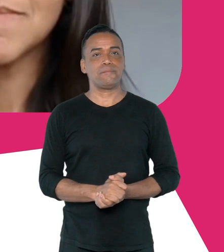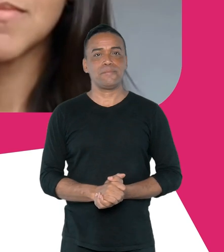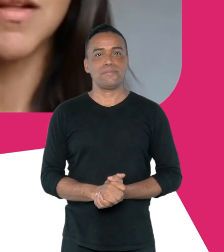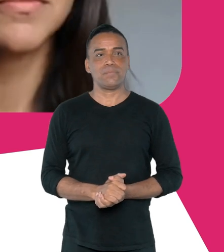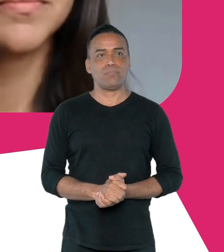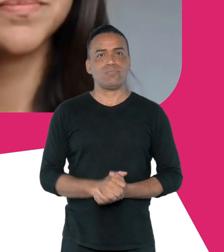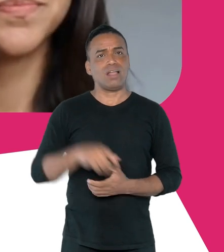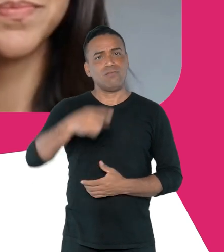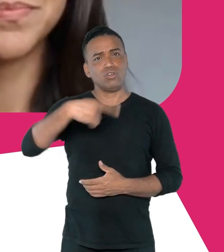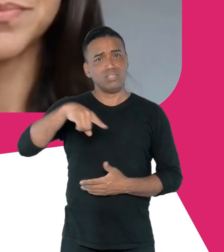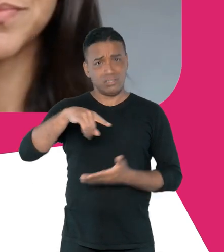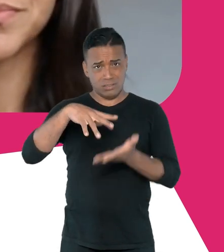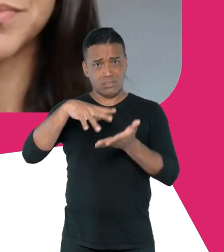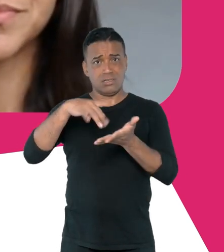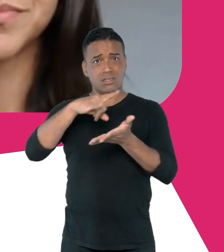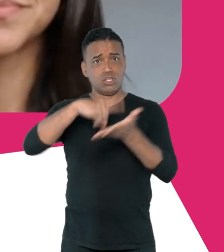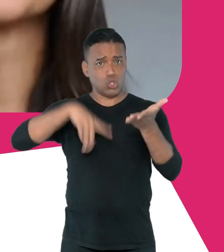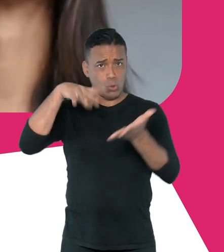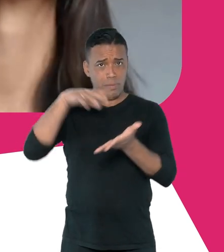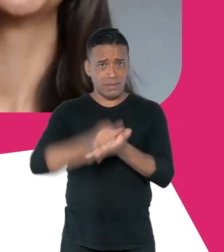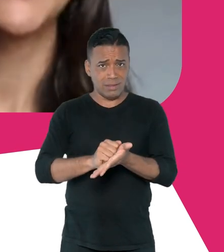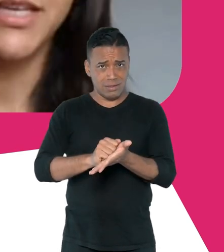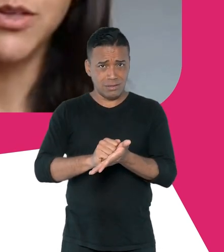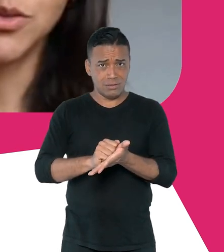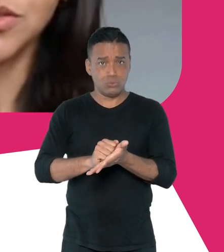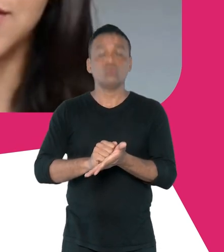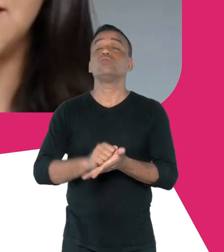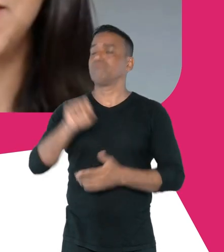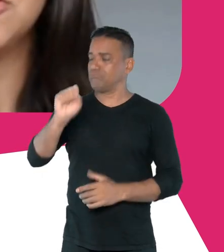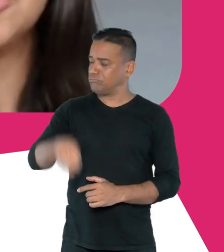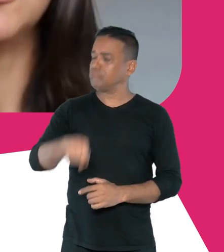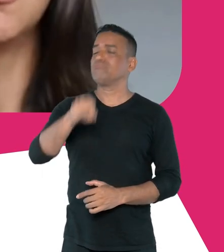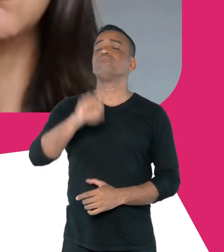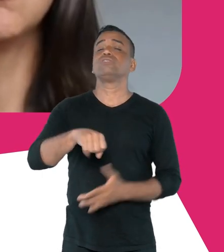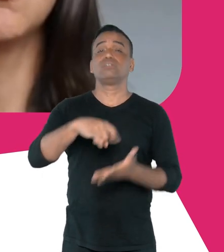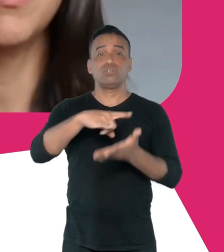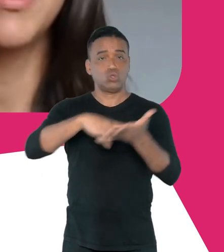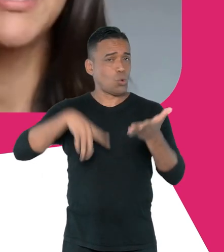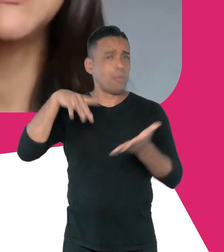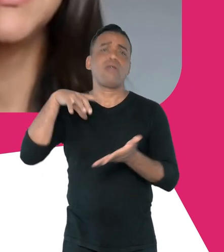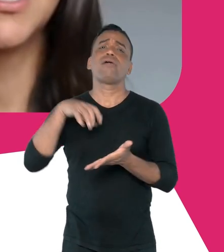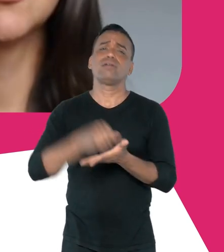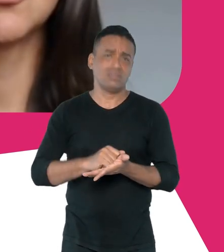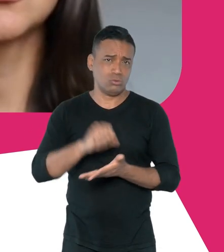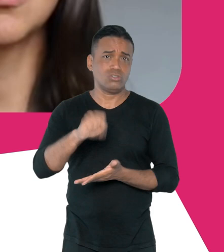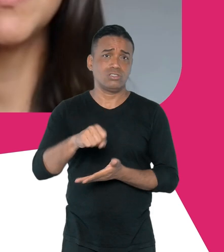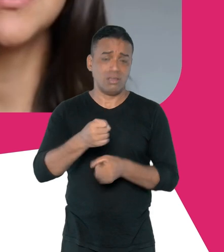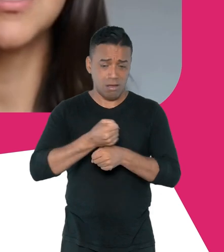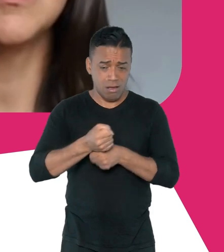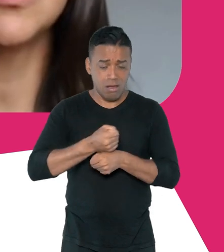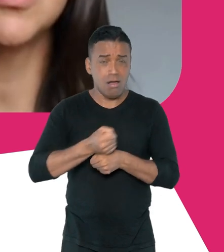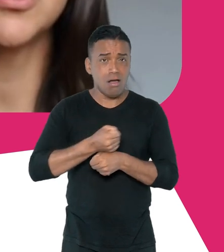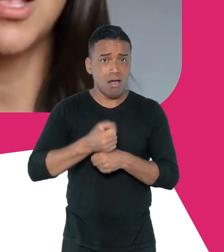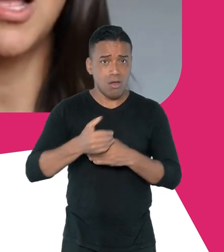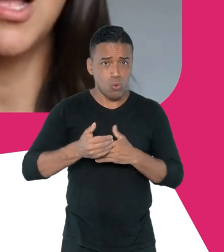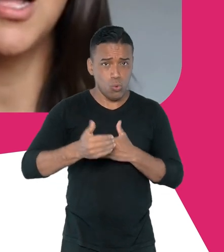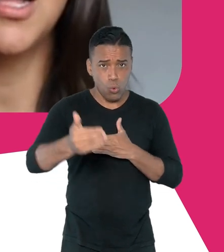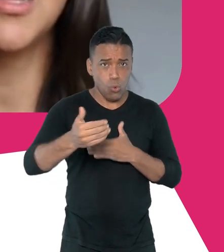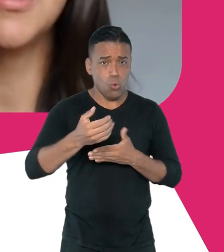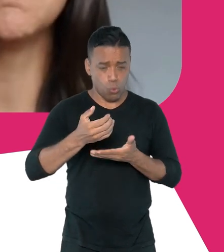E vocês estão documentando tudo? Isso, exatamente. Então, esse ano nós